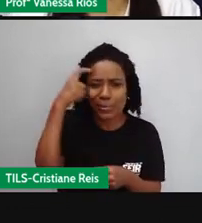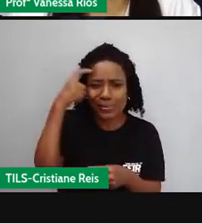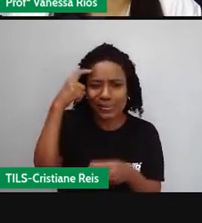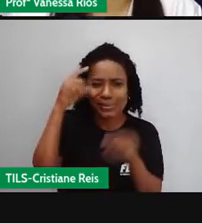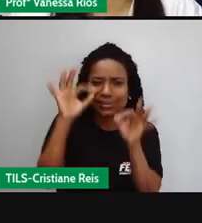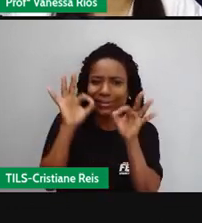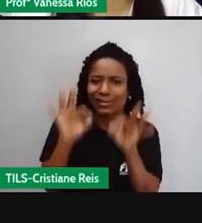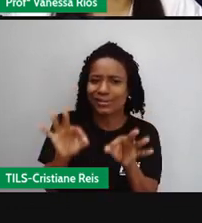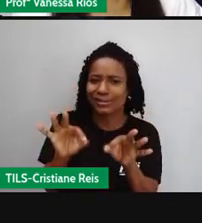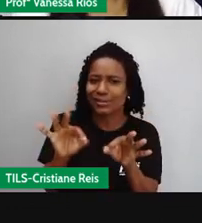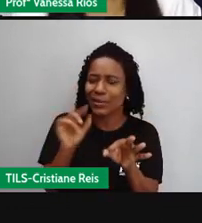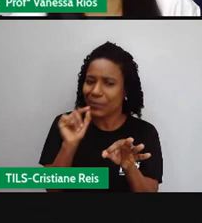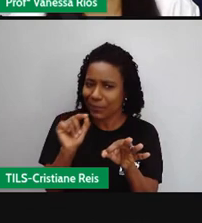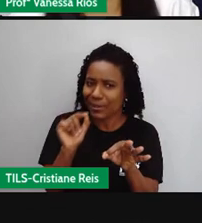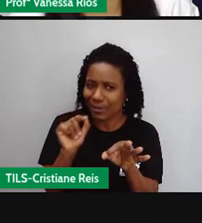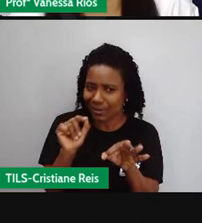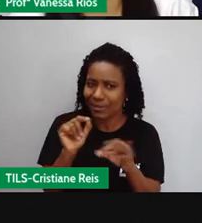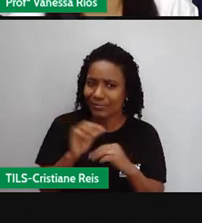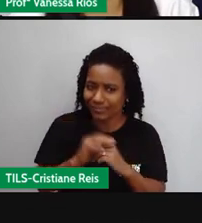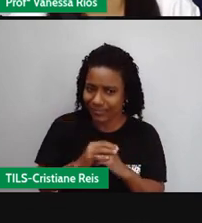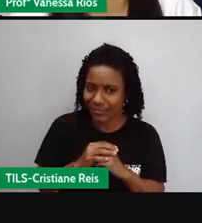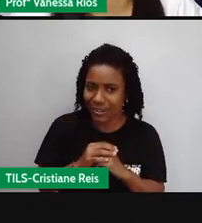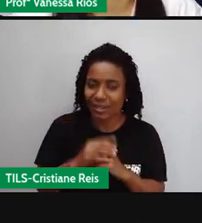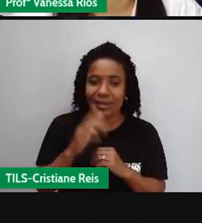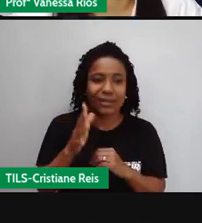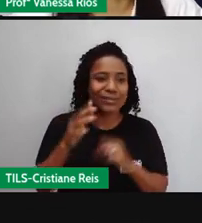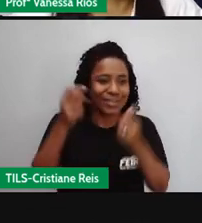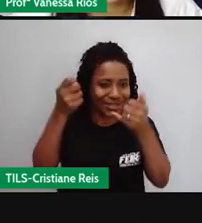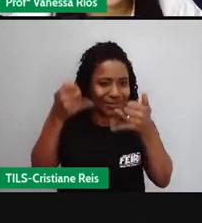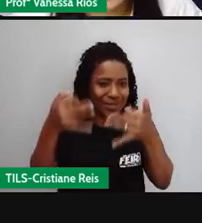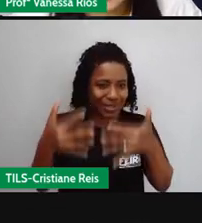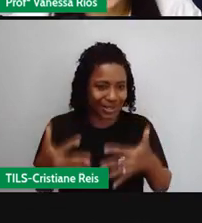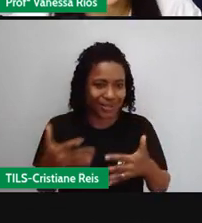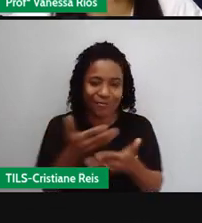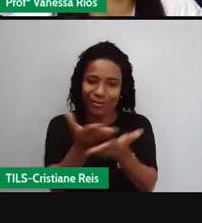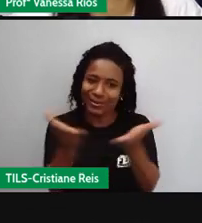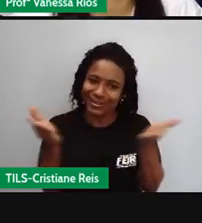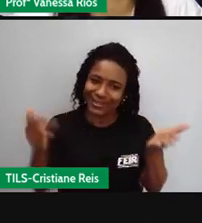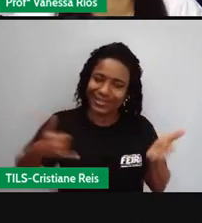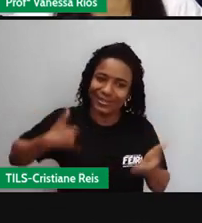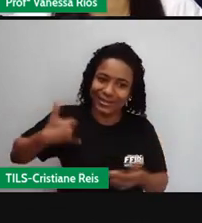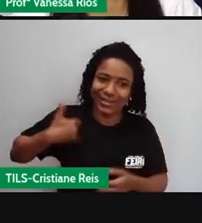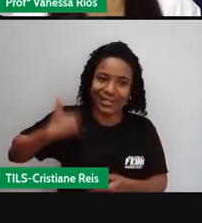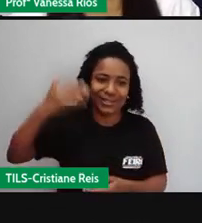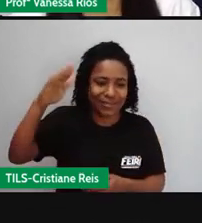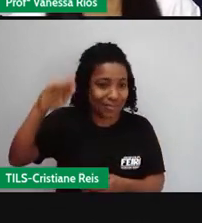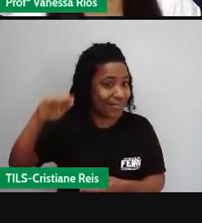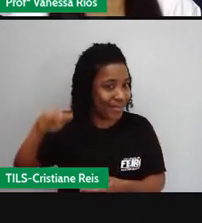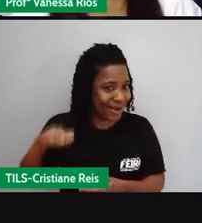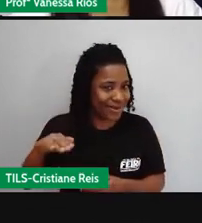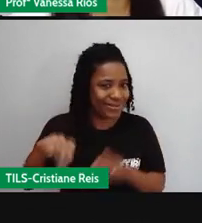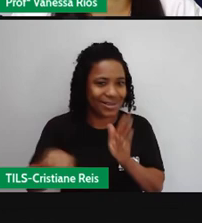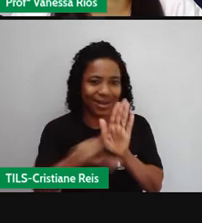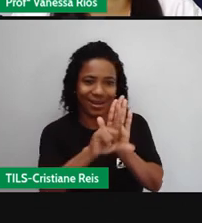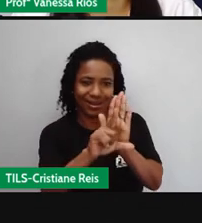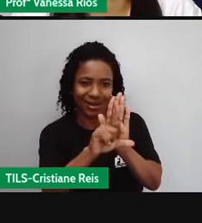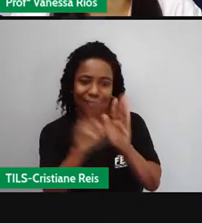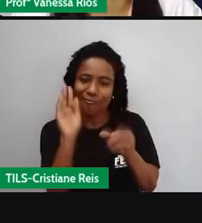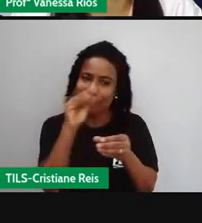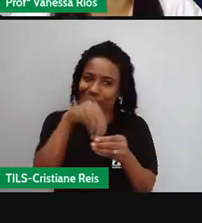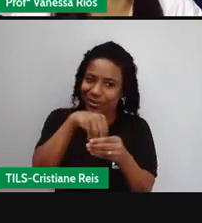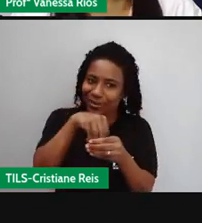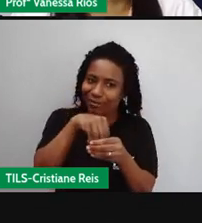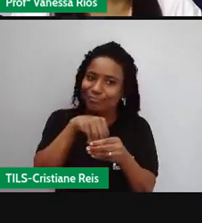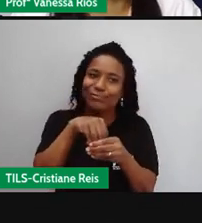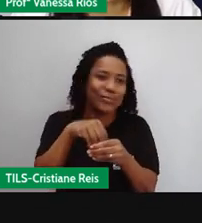A Pró já iniciou falando aí com vocês de que vocês ainda não são eleitores, né? Dentro da legislação, dentro das leis, ainda não